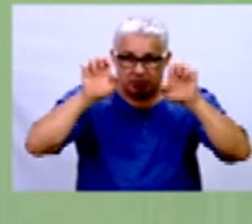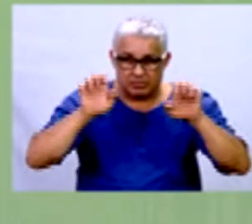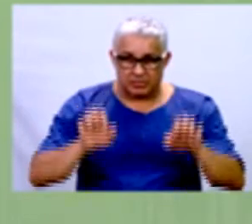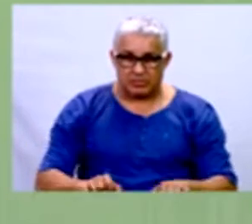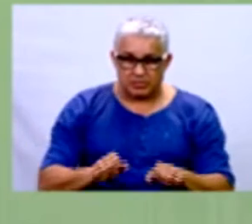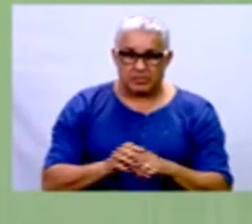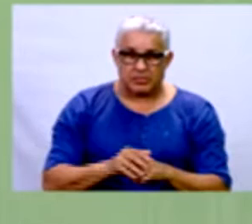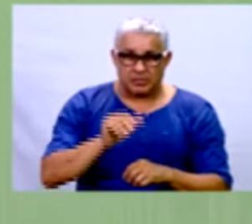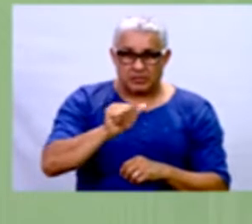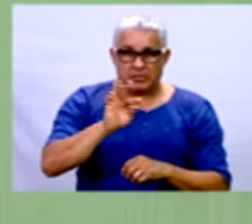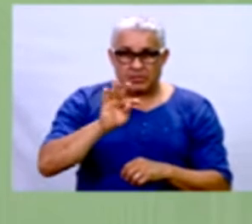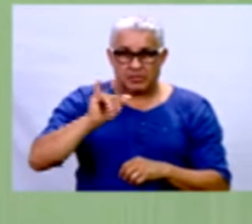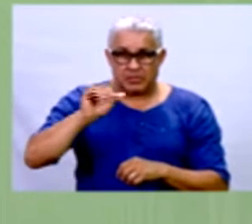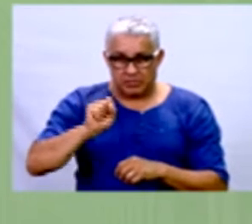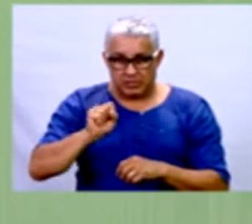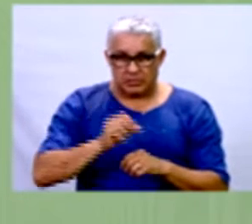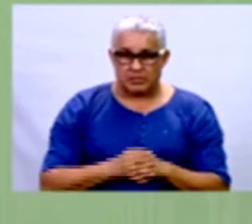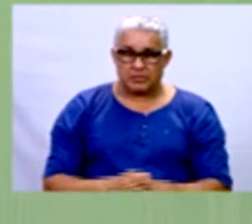das APIs,